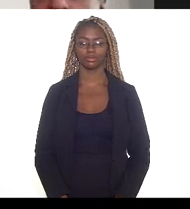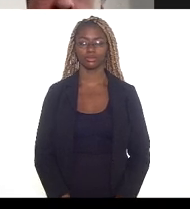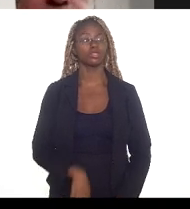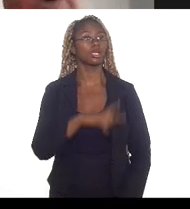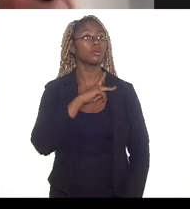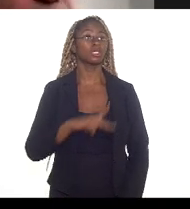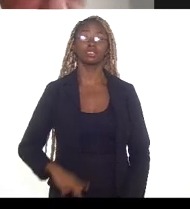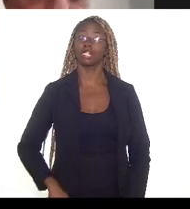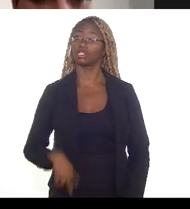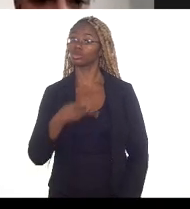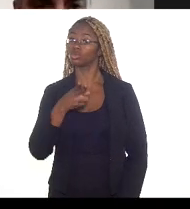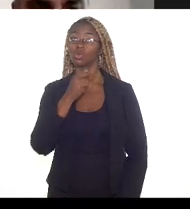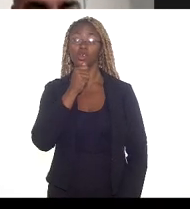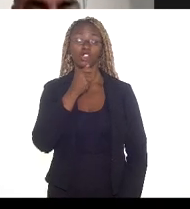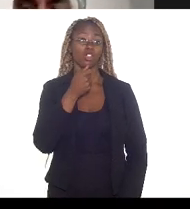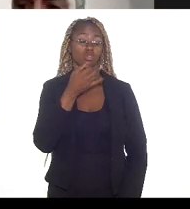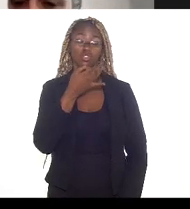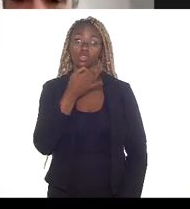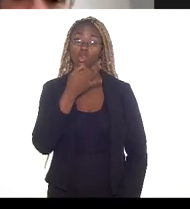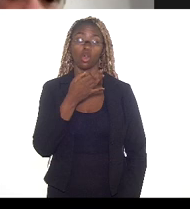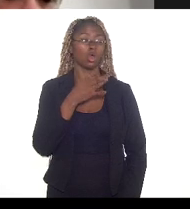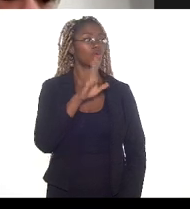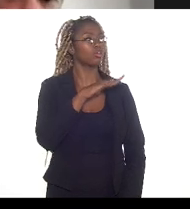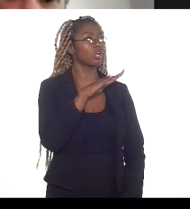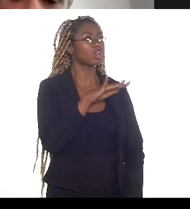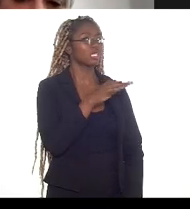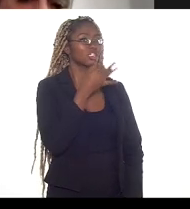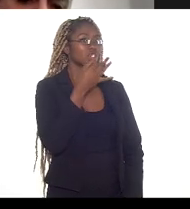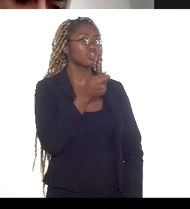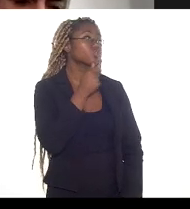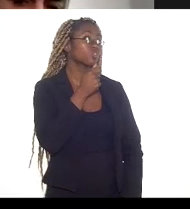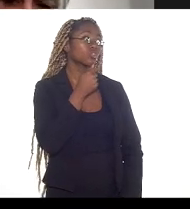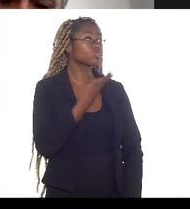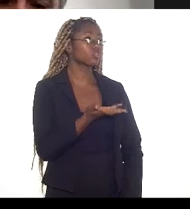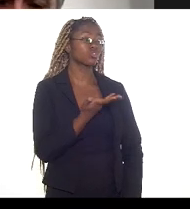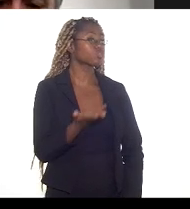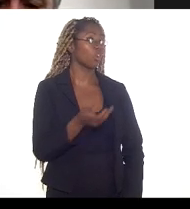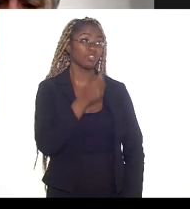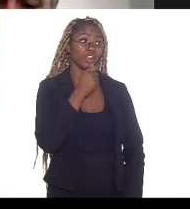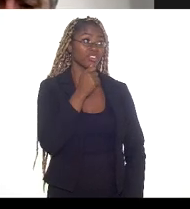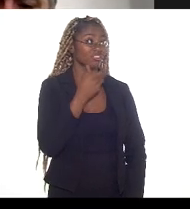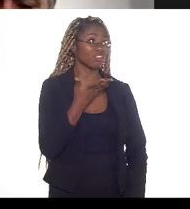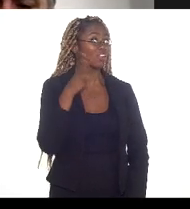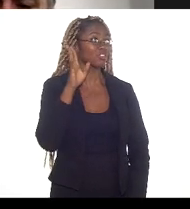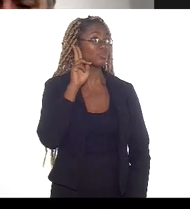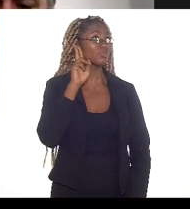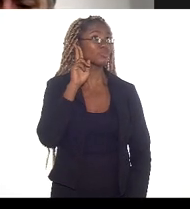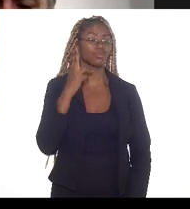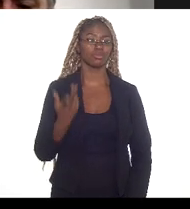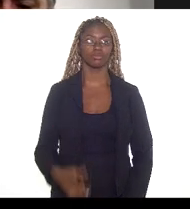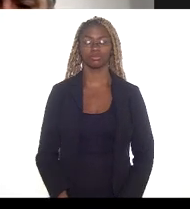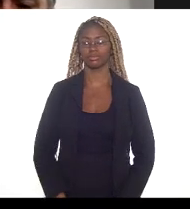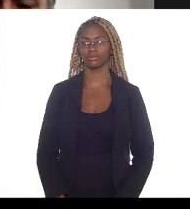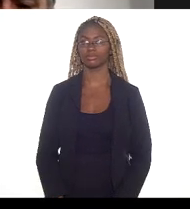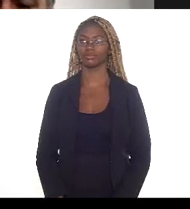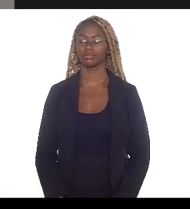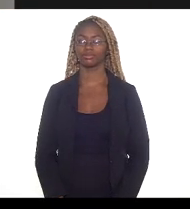Presidente, está sem som. Está sem som, o André Cília. Sem som.